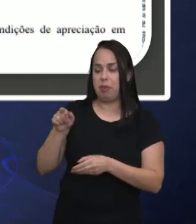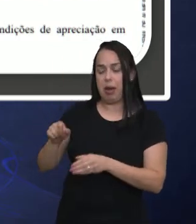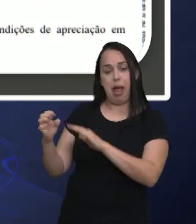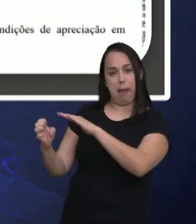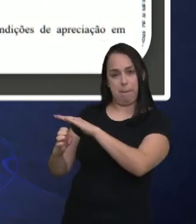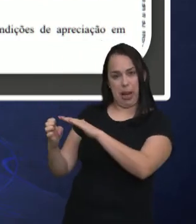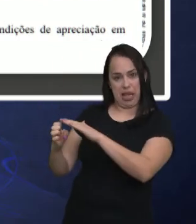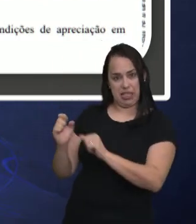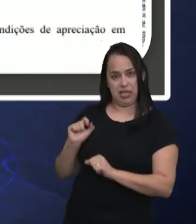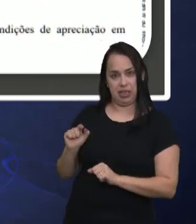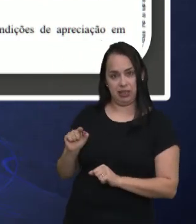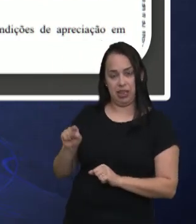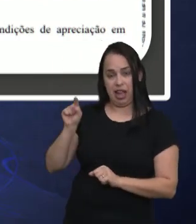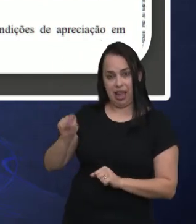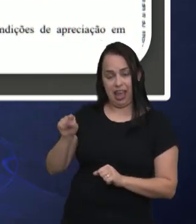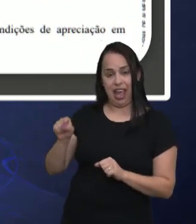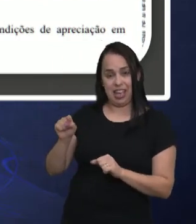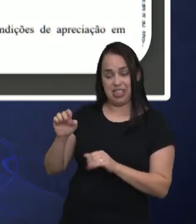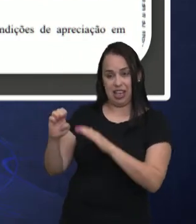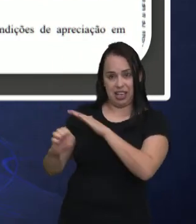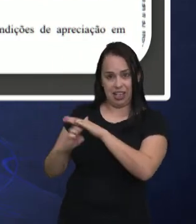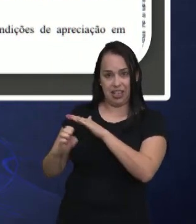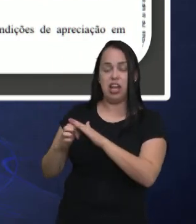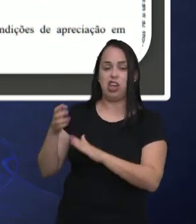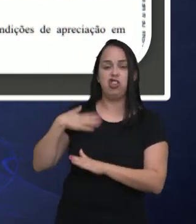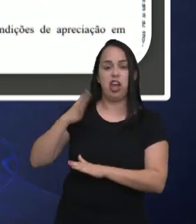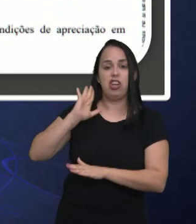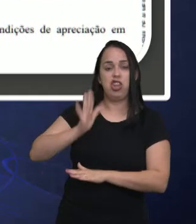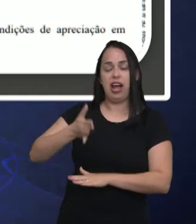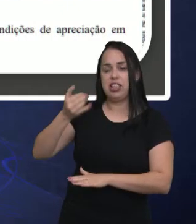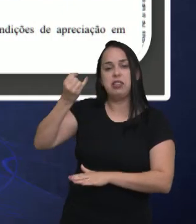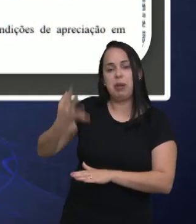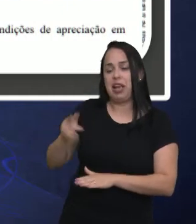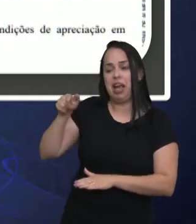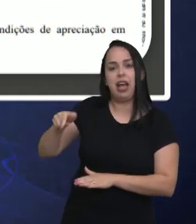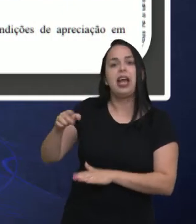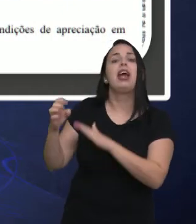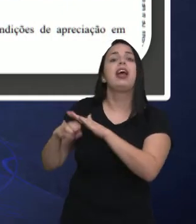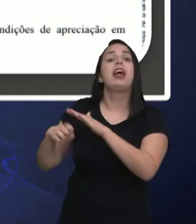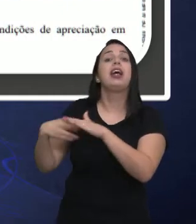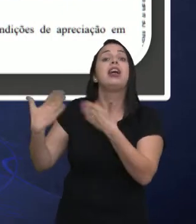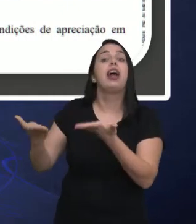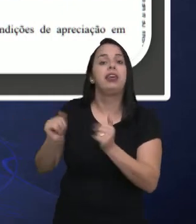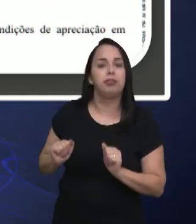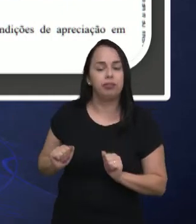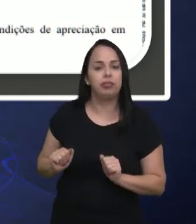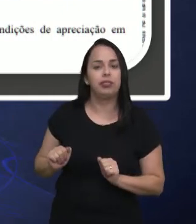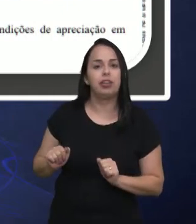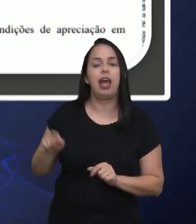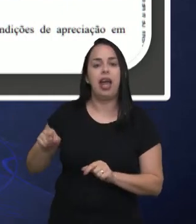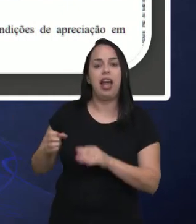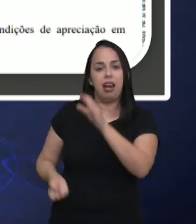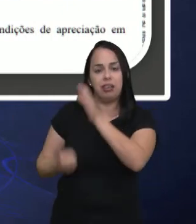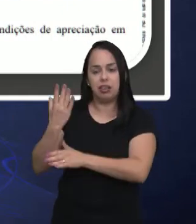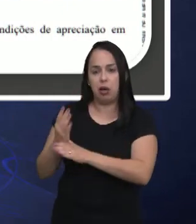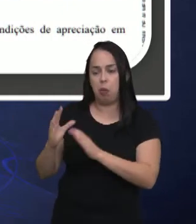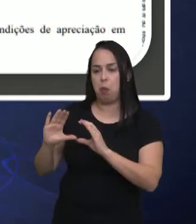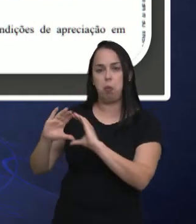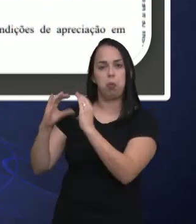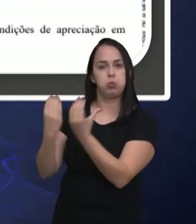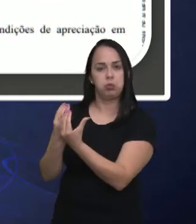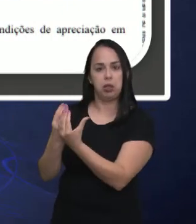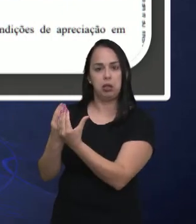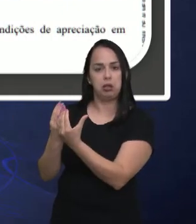né? Principalmente essa a empresa que eu já me referi aqui, que faz conjuntos habitacionais